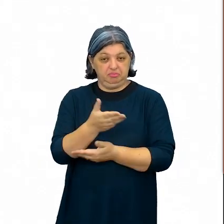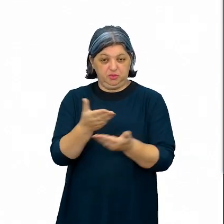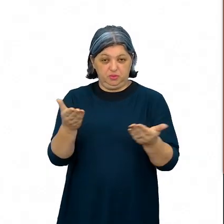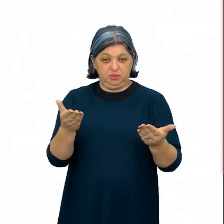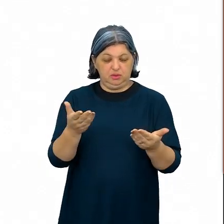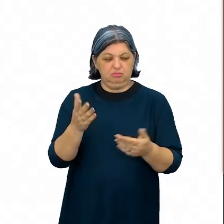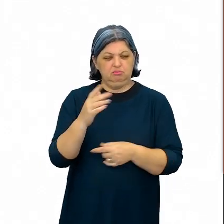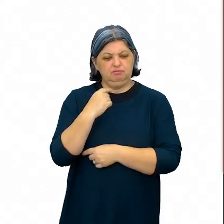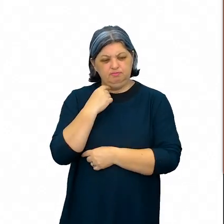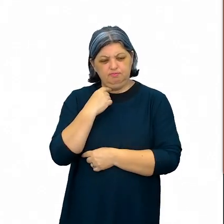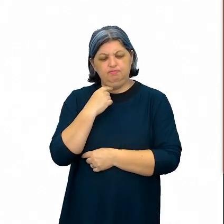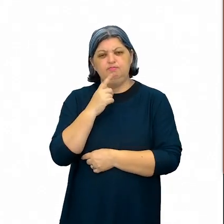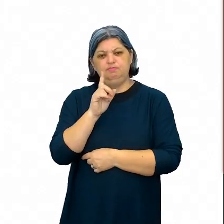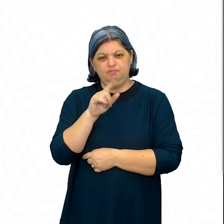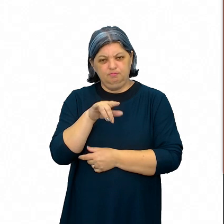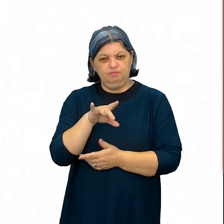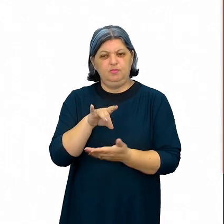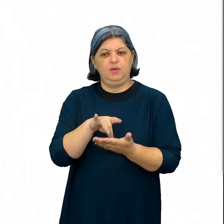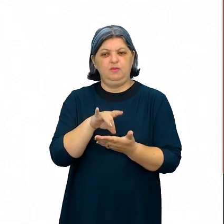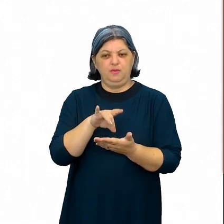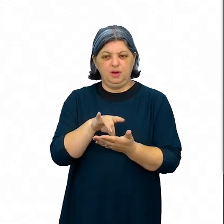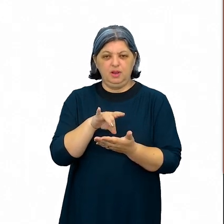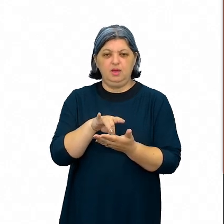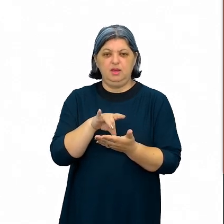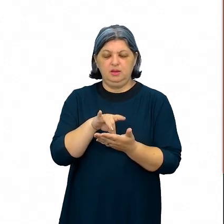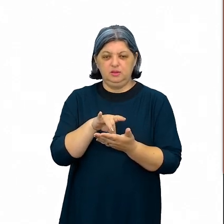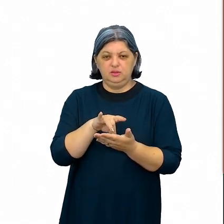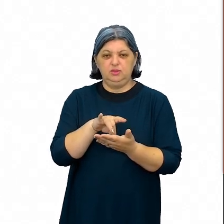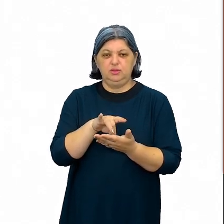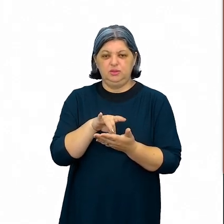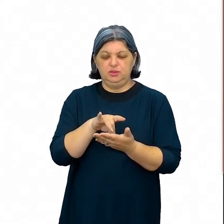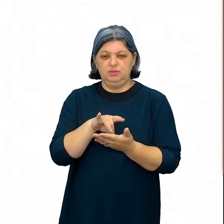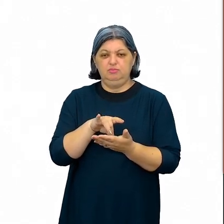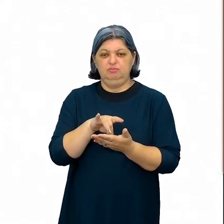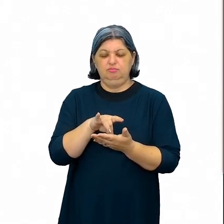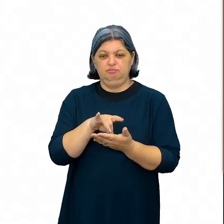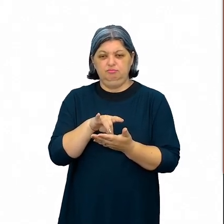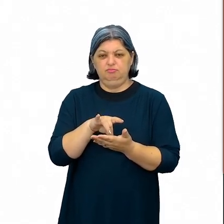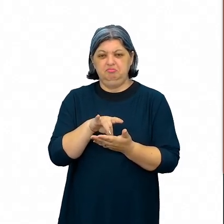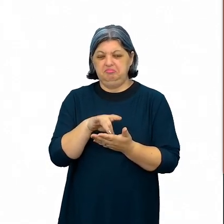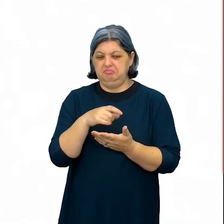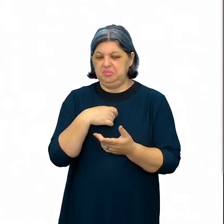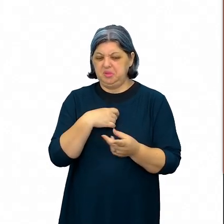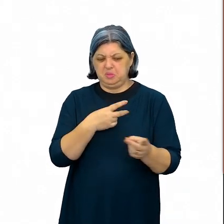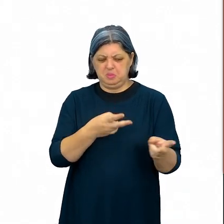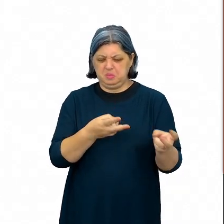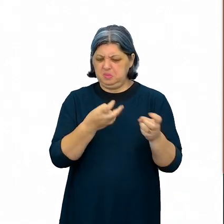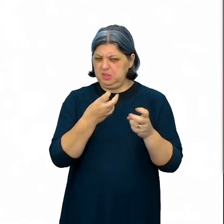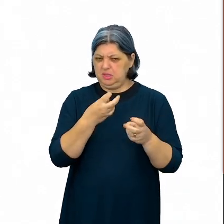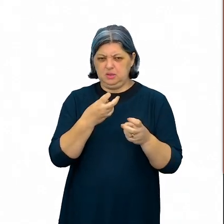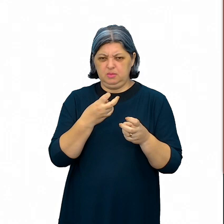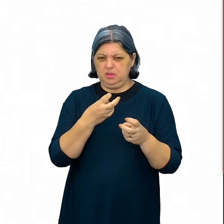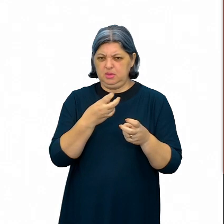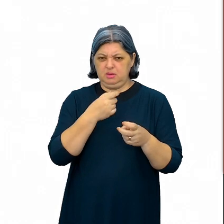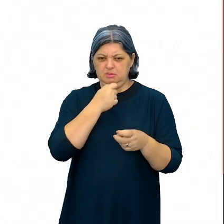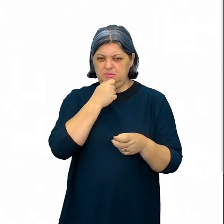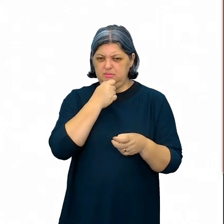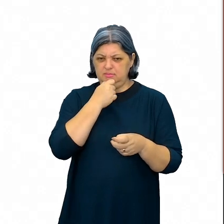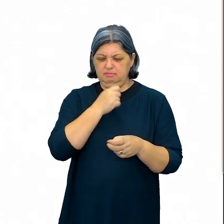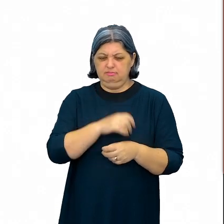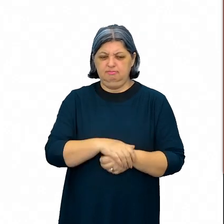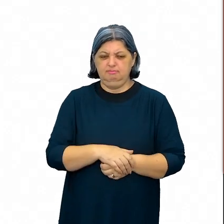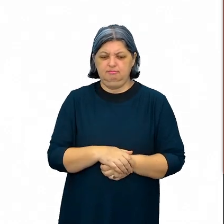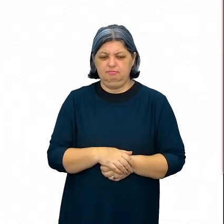você fale Puxa é verdade marca é uma coisa que eu é raramente percebia ou